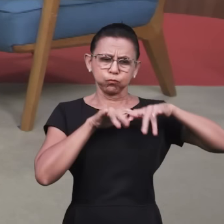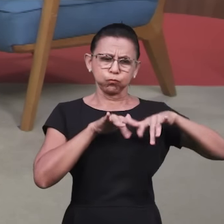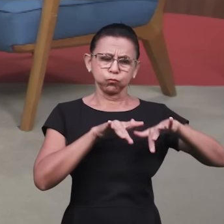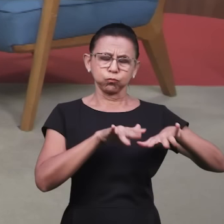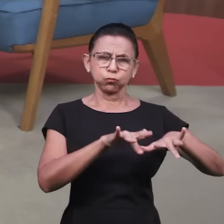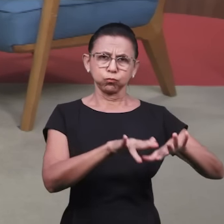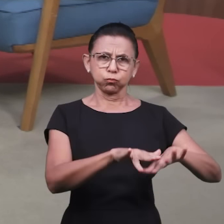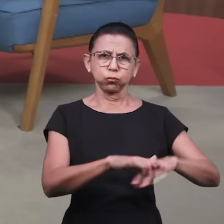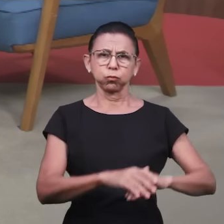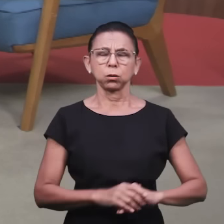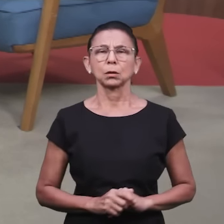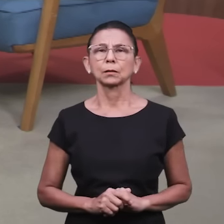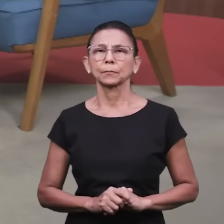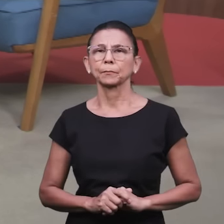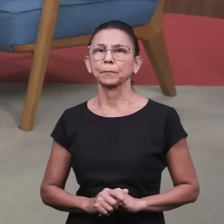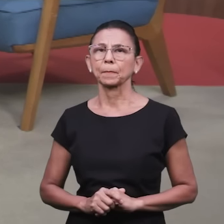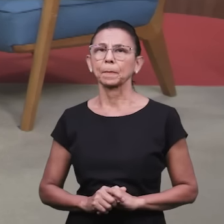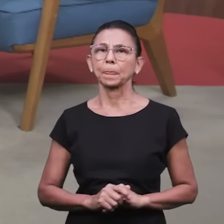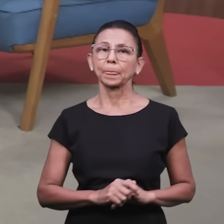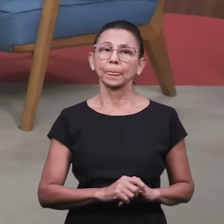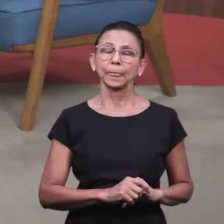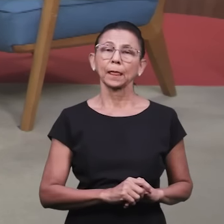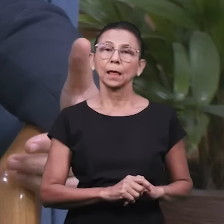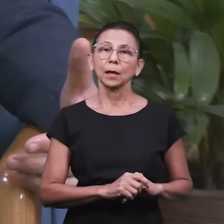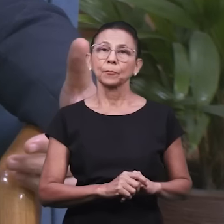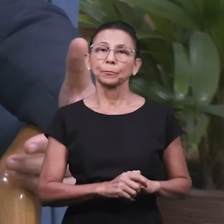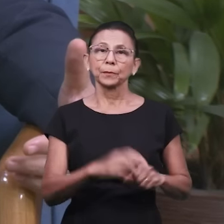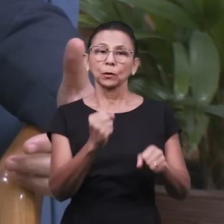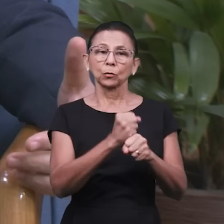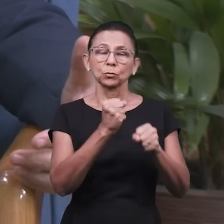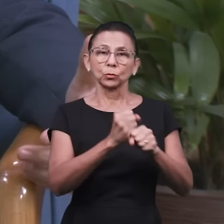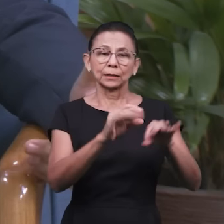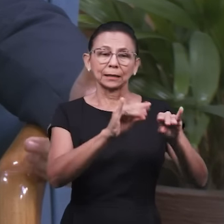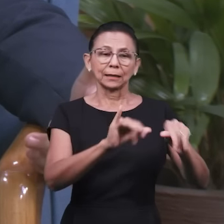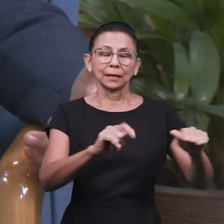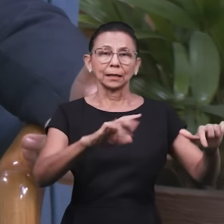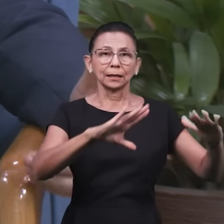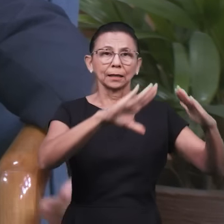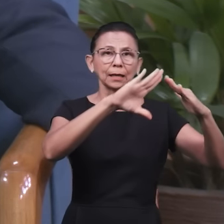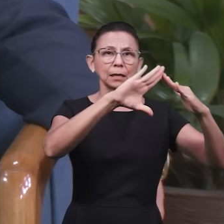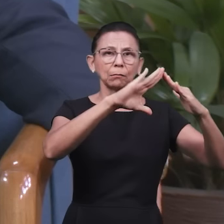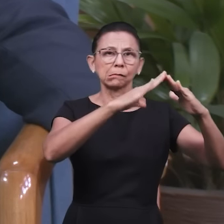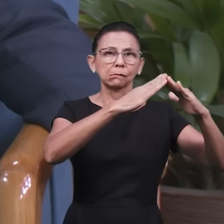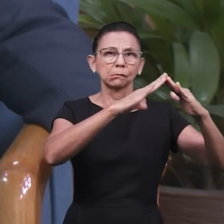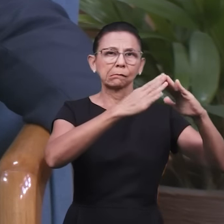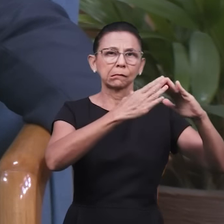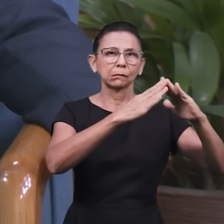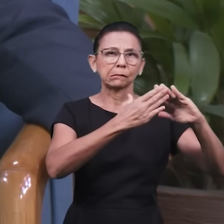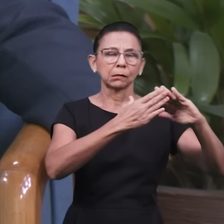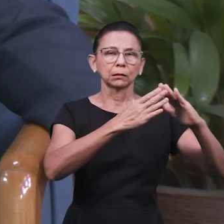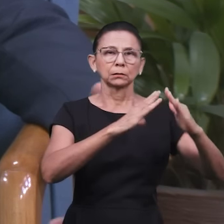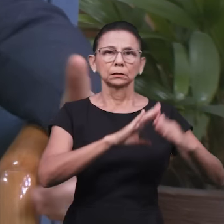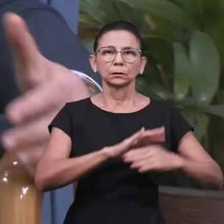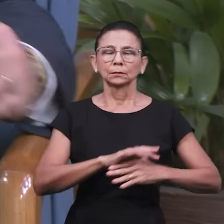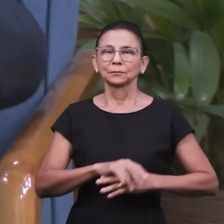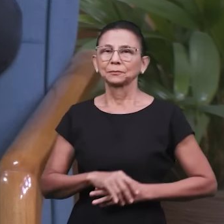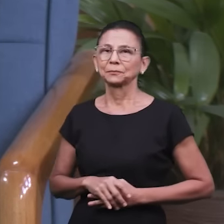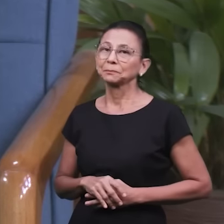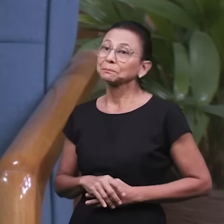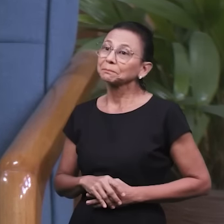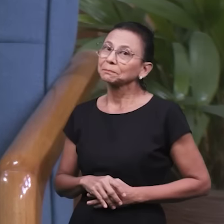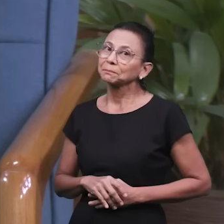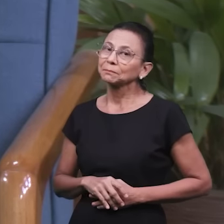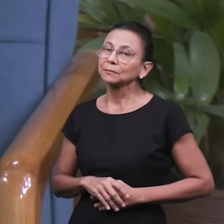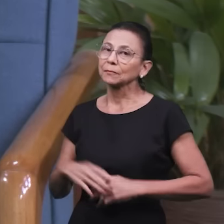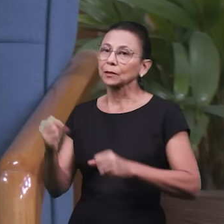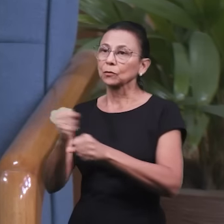As duas casas. E aquela que foi construída sobre areia, ela ruiu. Então, assim, chega o